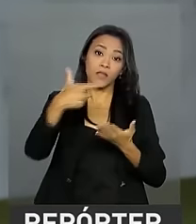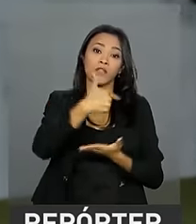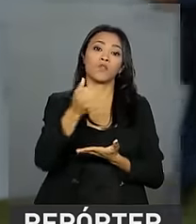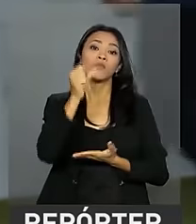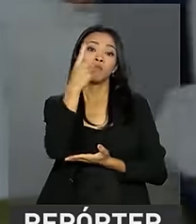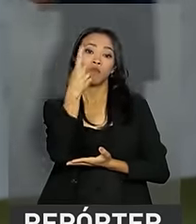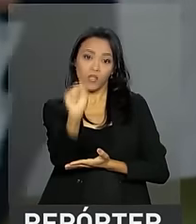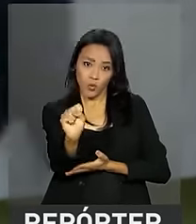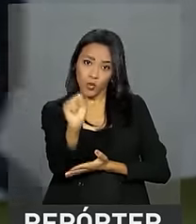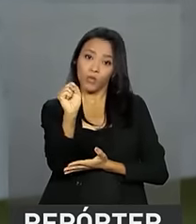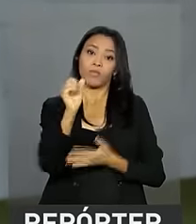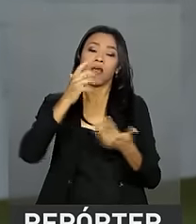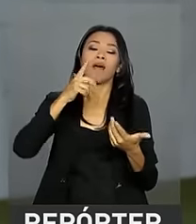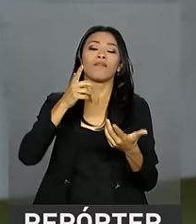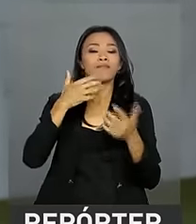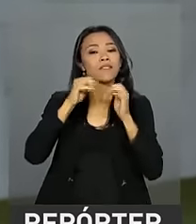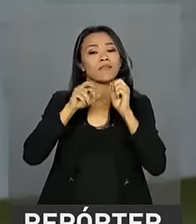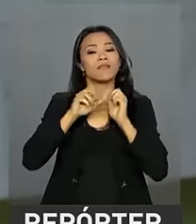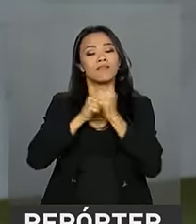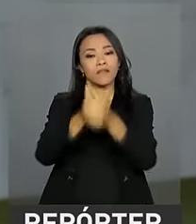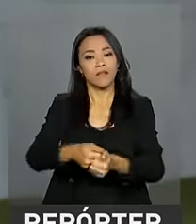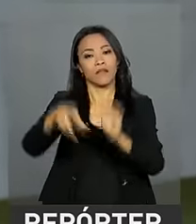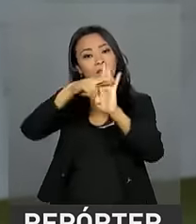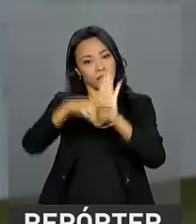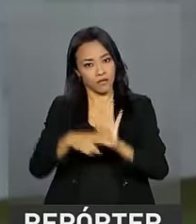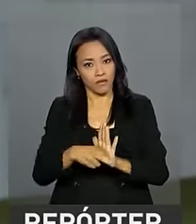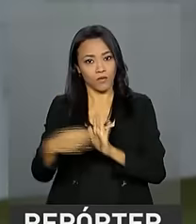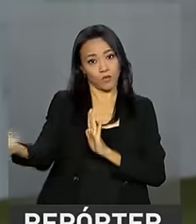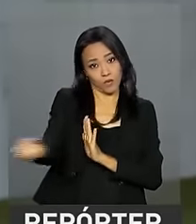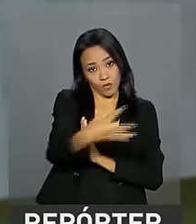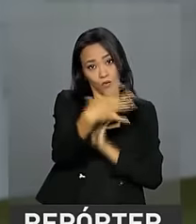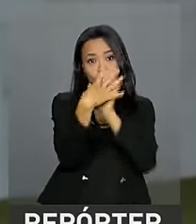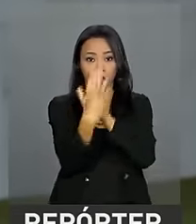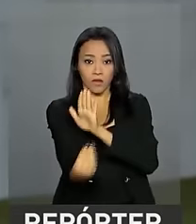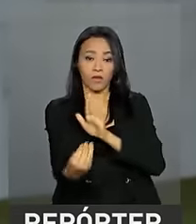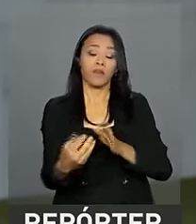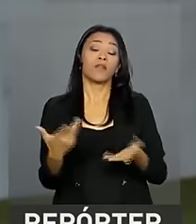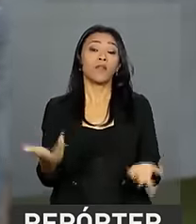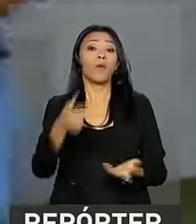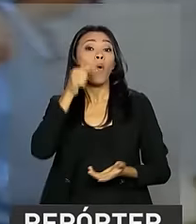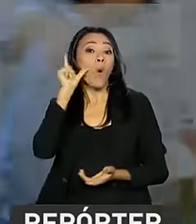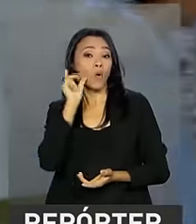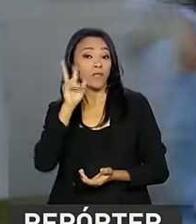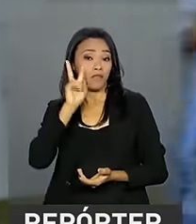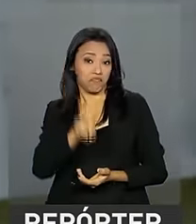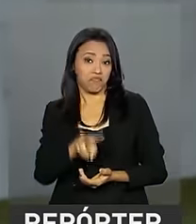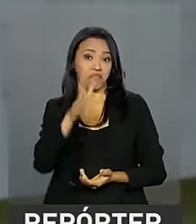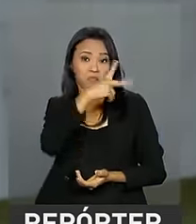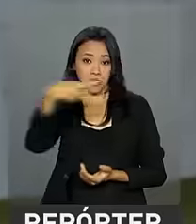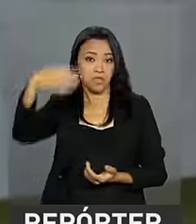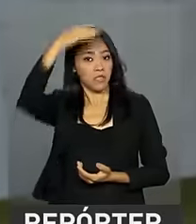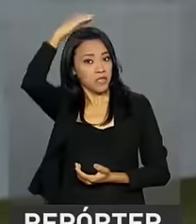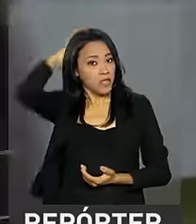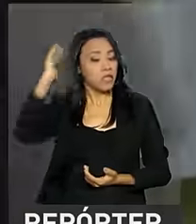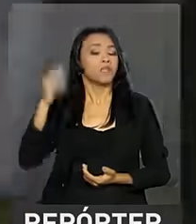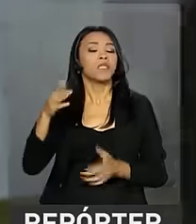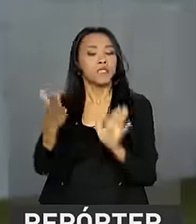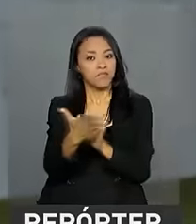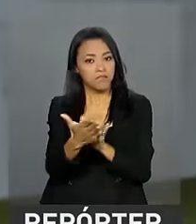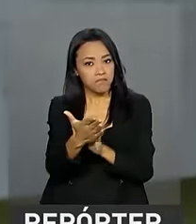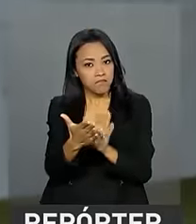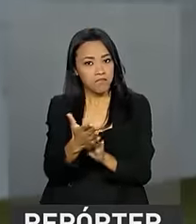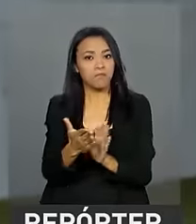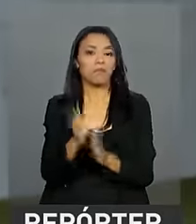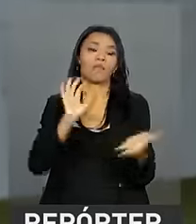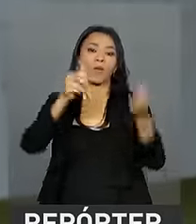adaptarem o presidente Michel Temer acompanhou toda a votação ontem e em nota saudou o Congresso Nacional